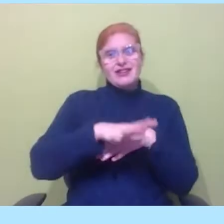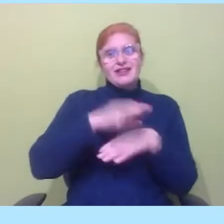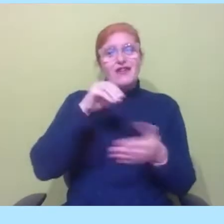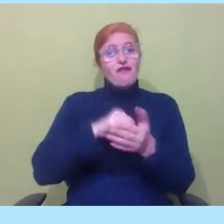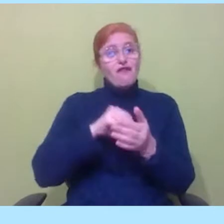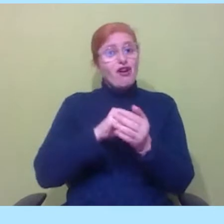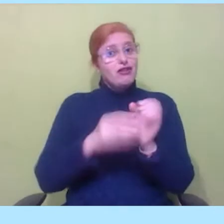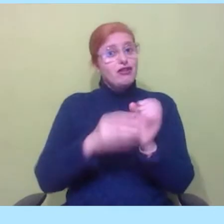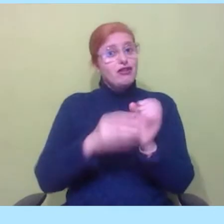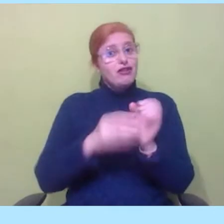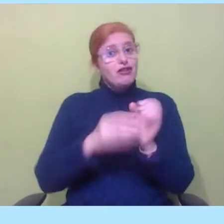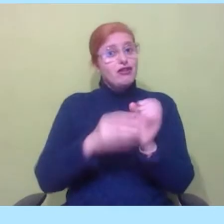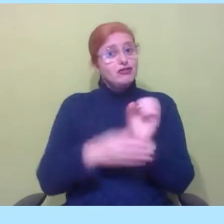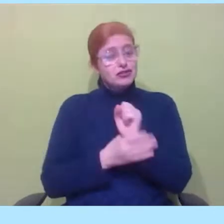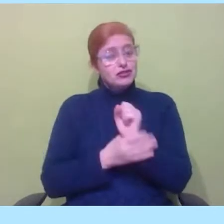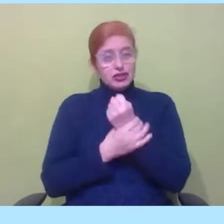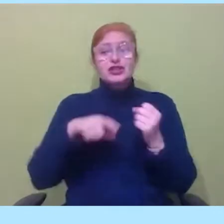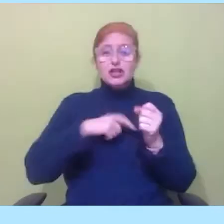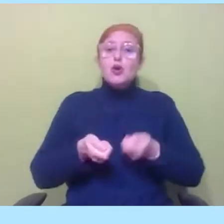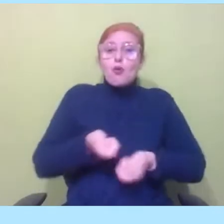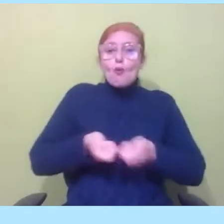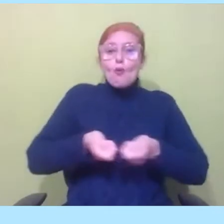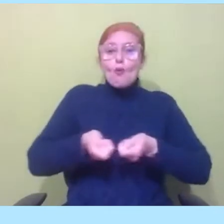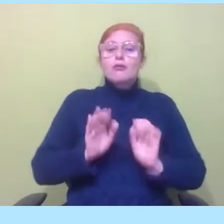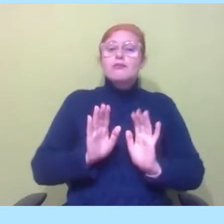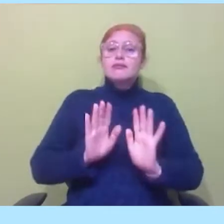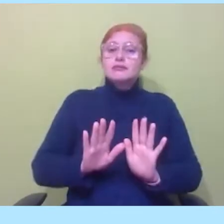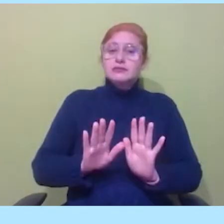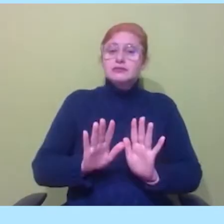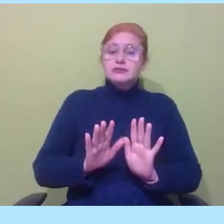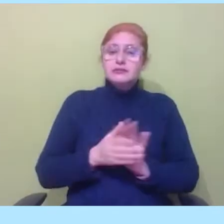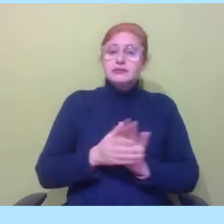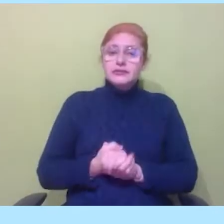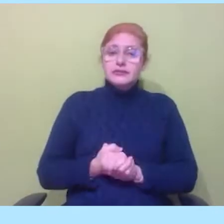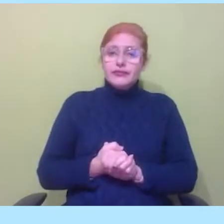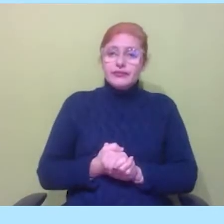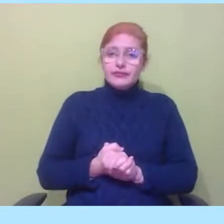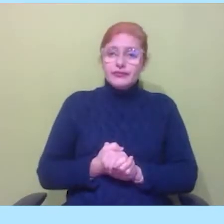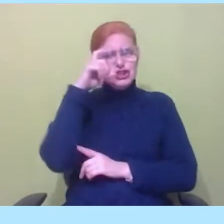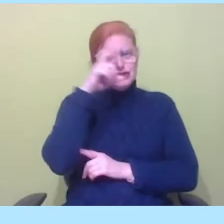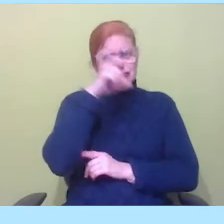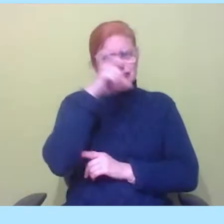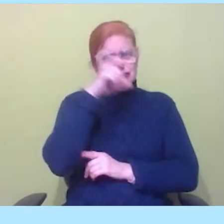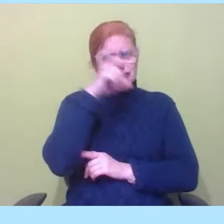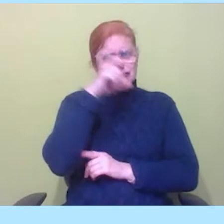No entanto, é uma grande dificuldade tentar entender